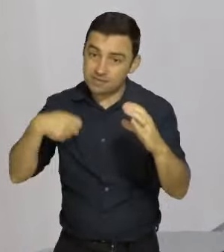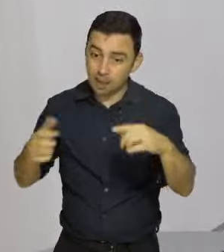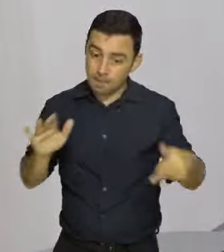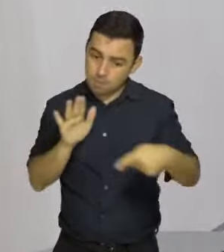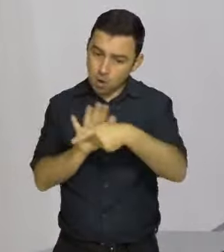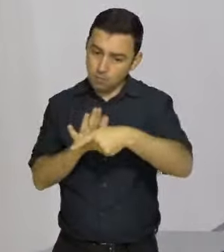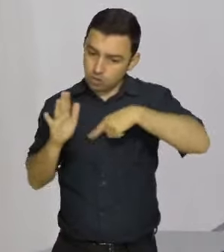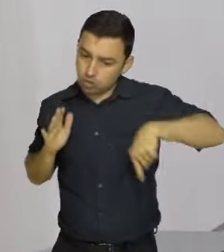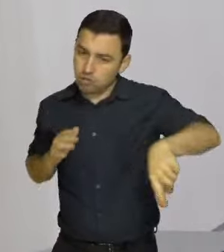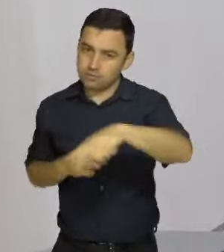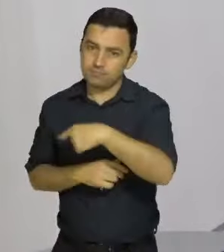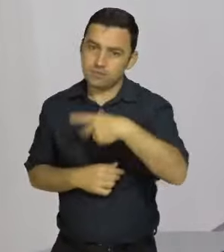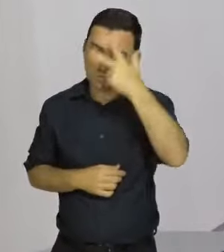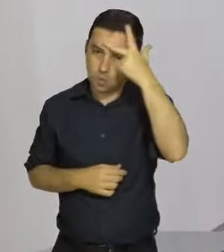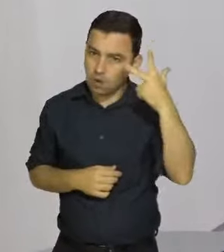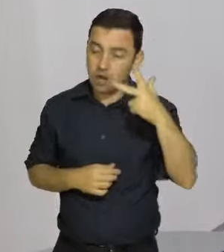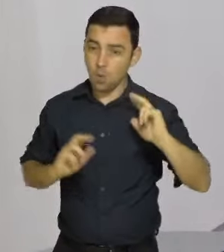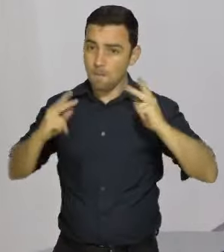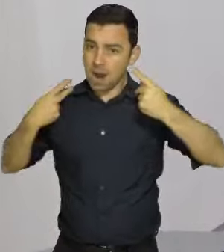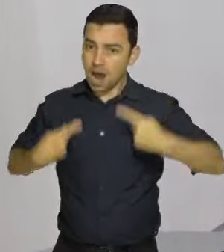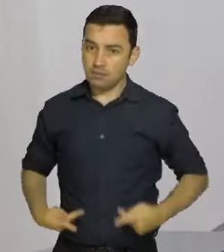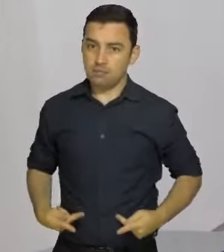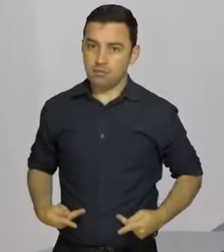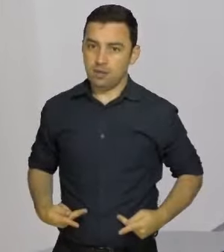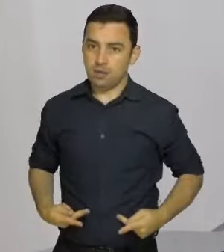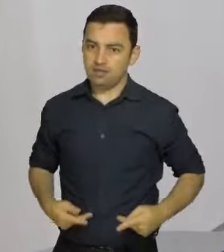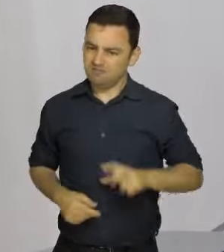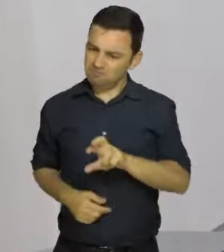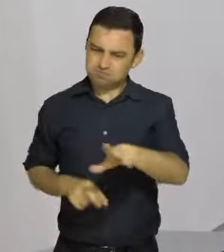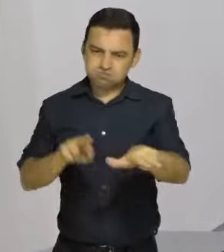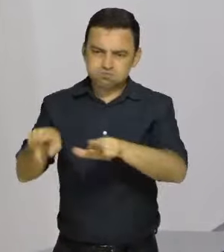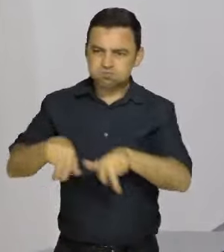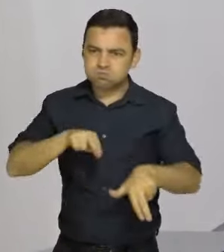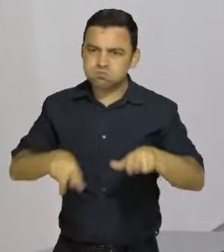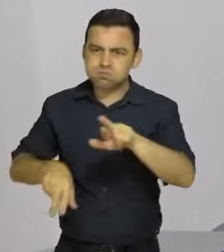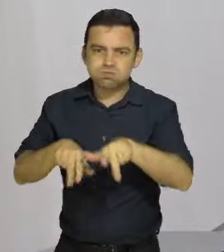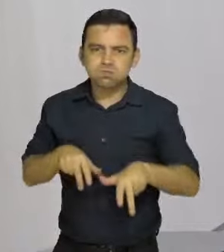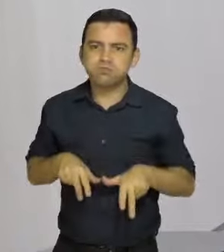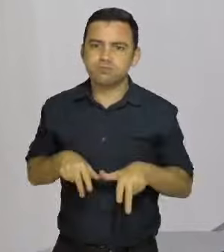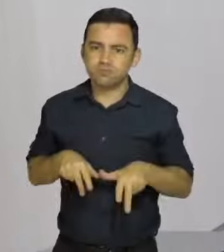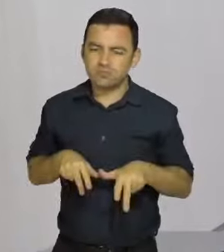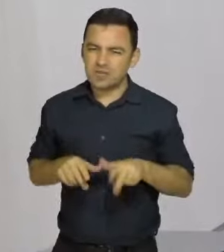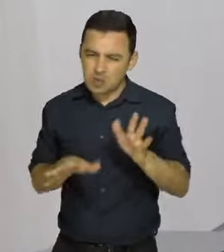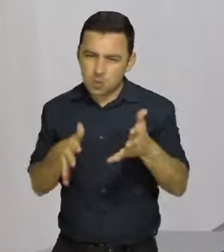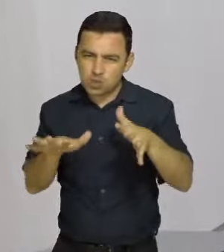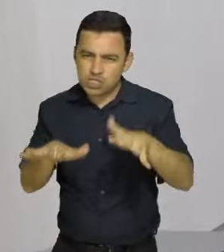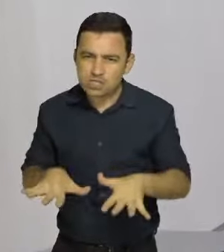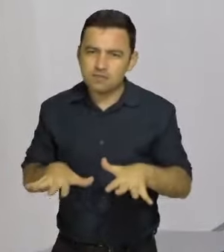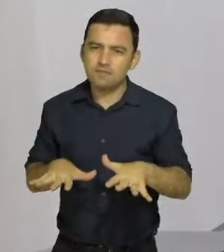de gente, humana, diversa, plural, inclusiva,